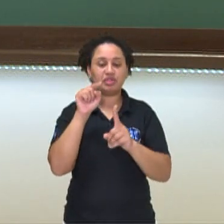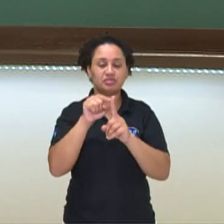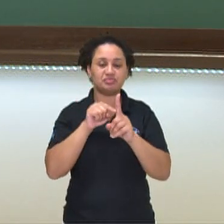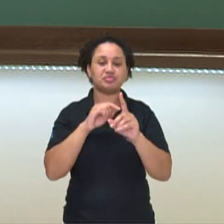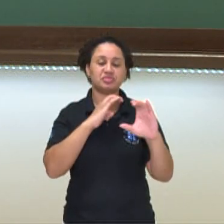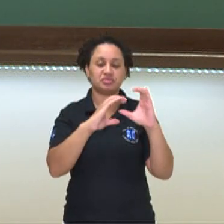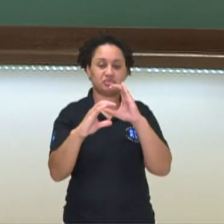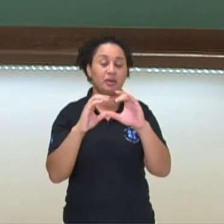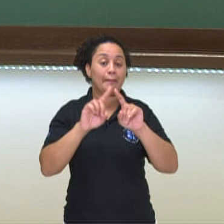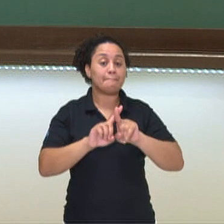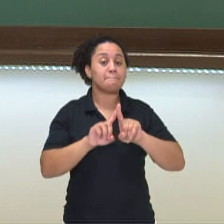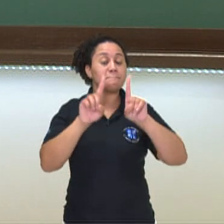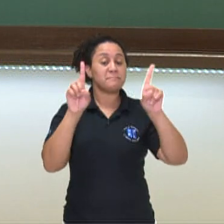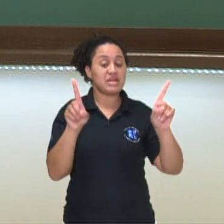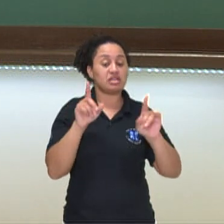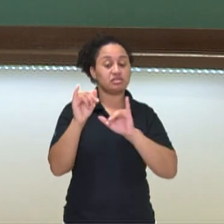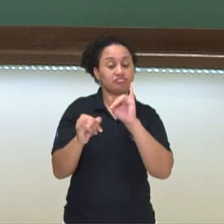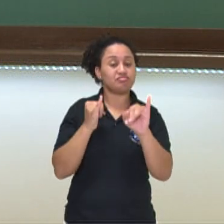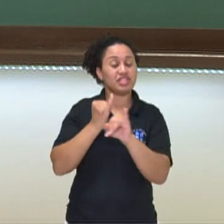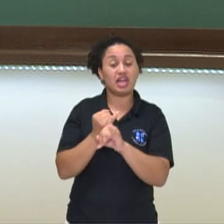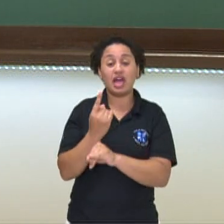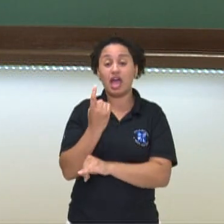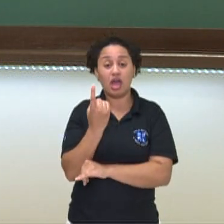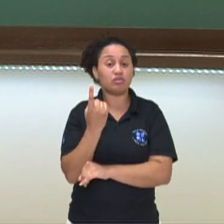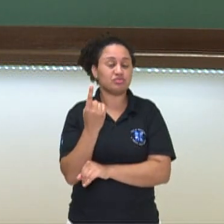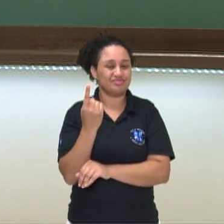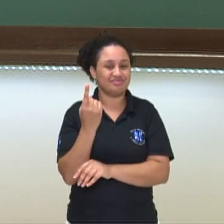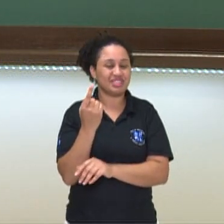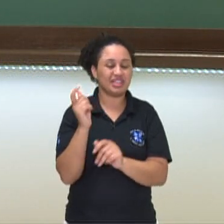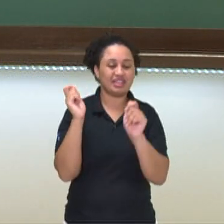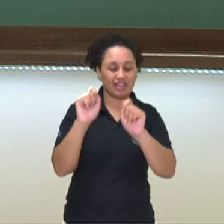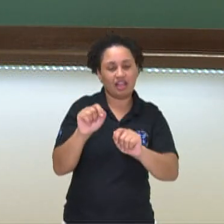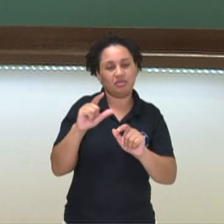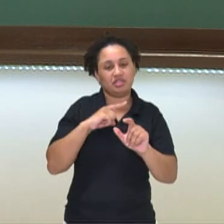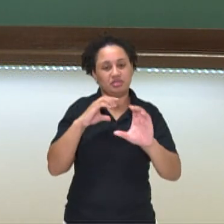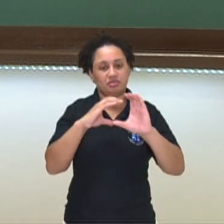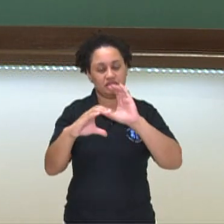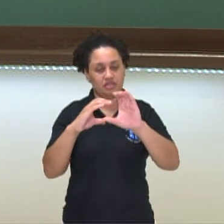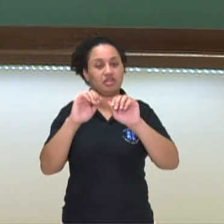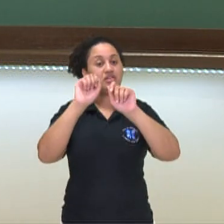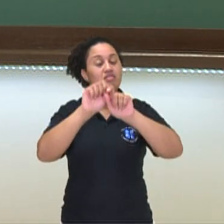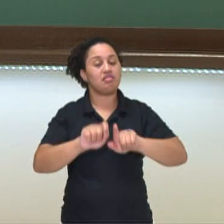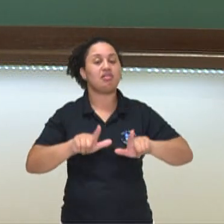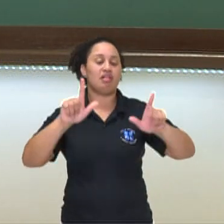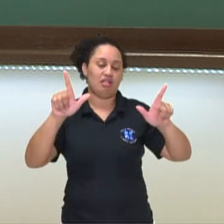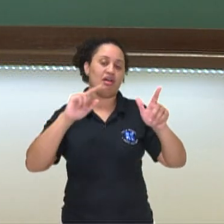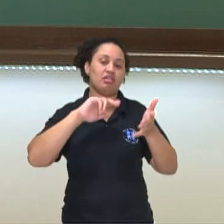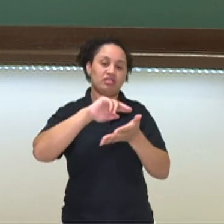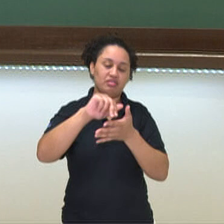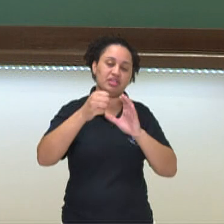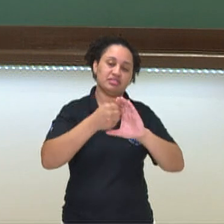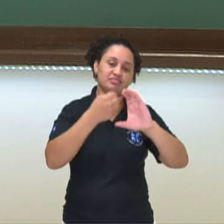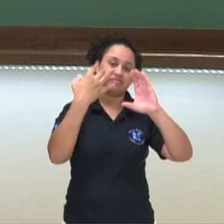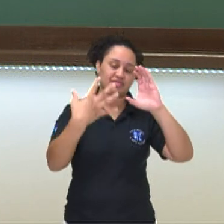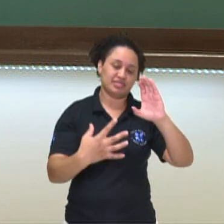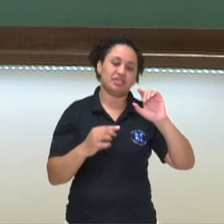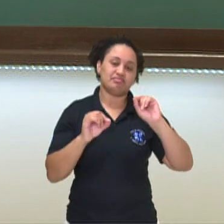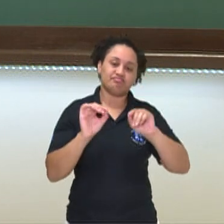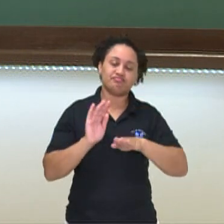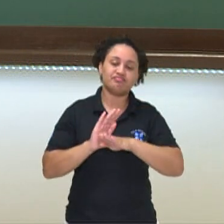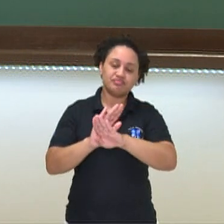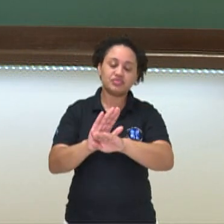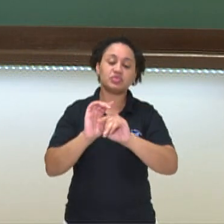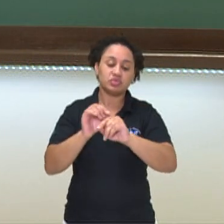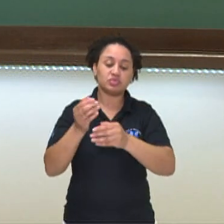comunicação. Porém, a internet é um dos meios de comunicação. Claro que dispõe de uma série de características que